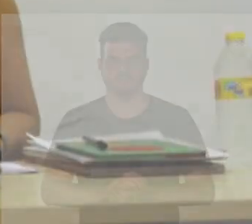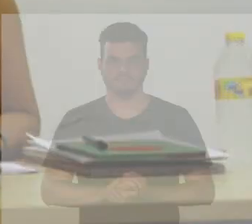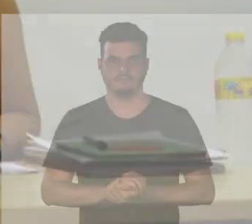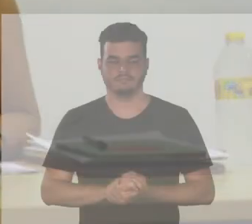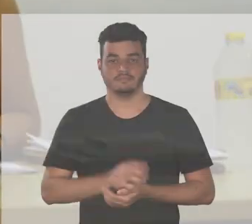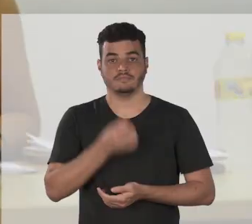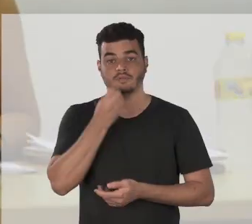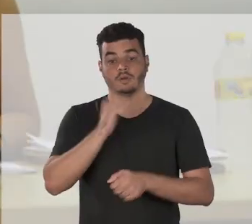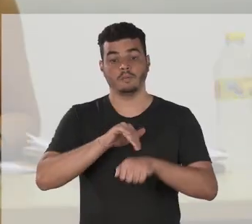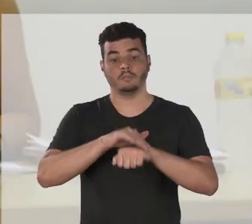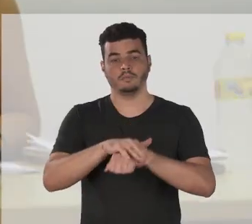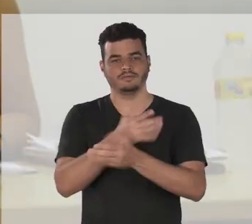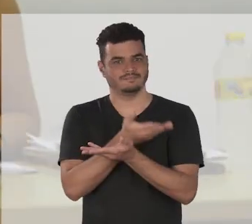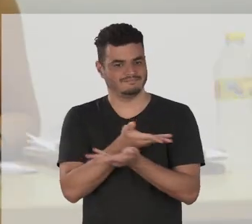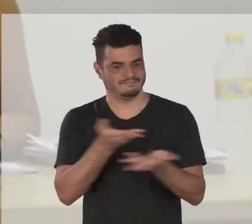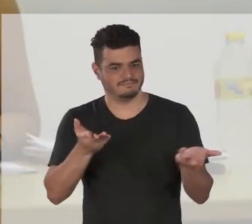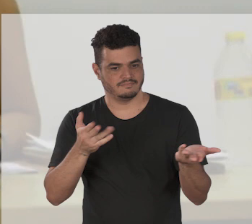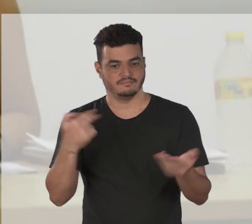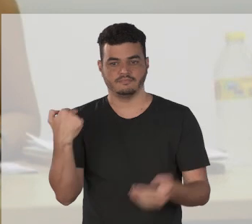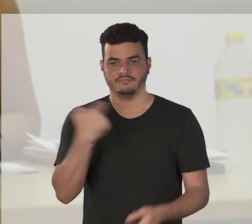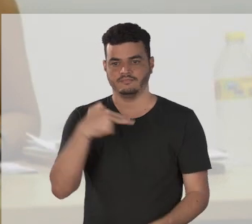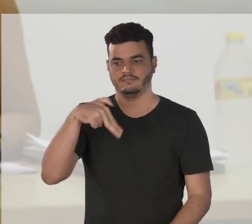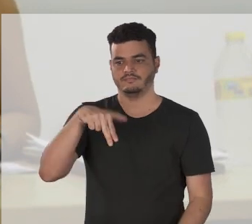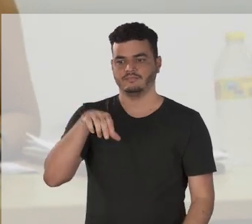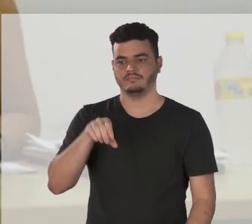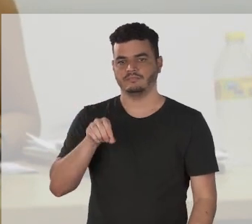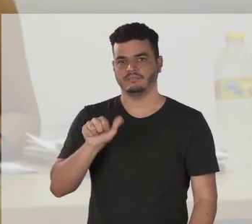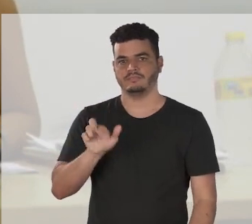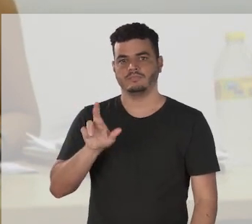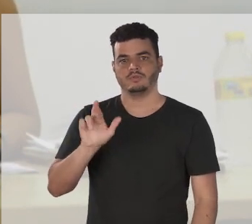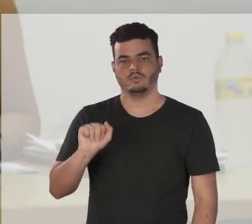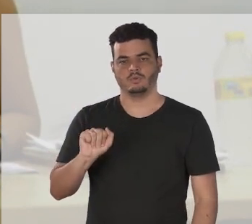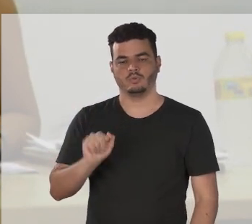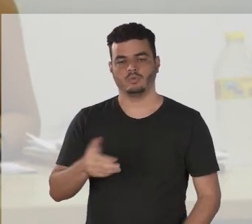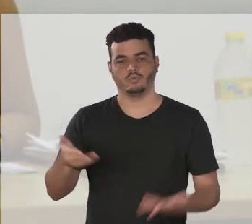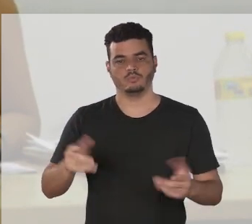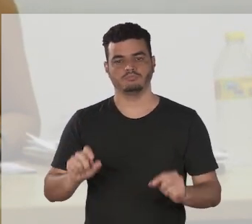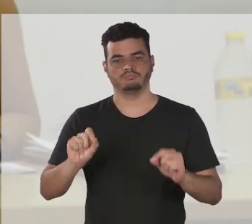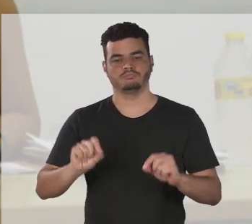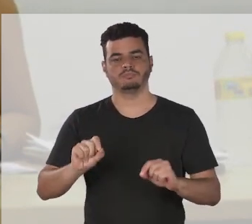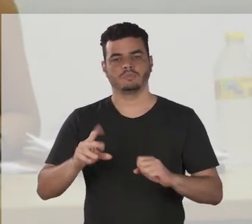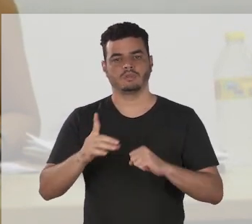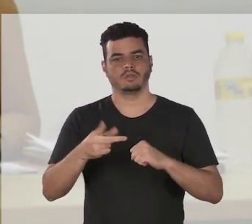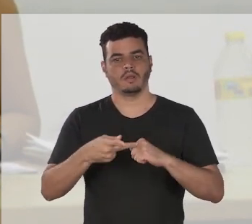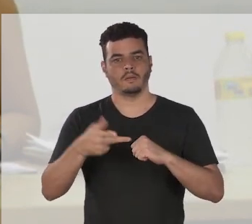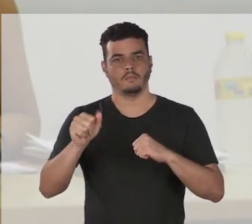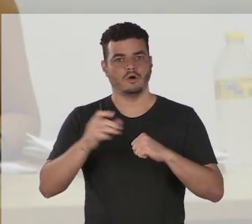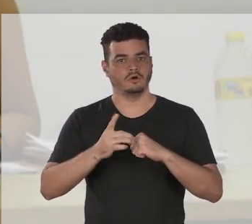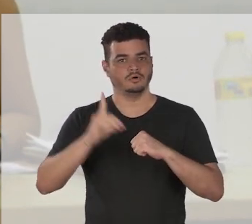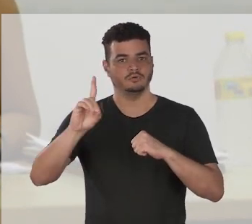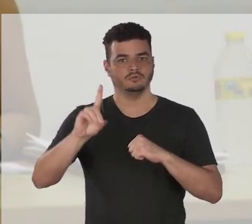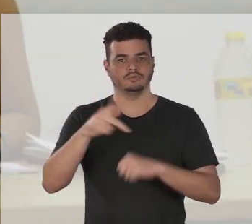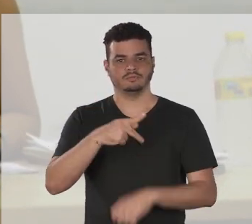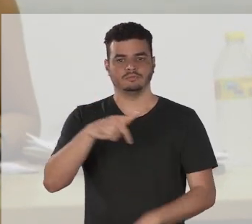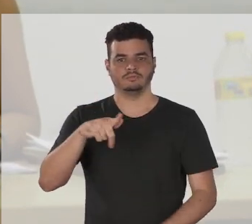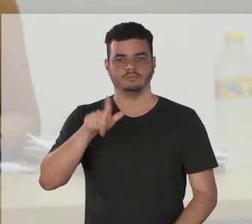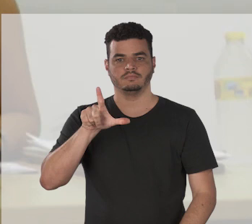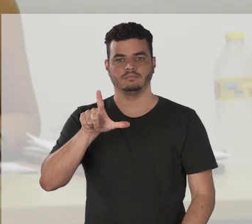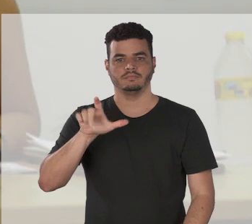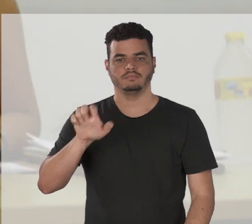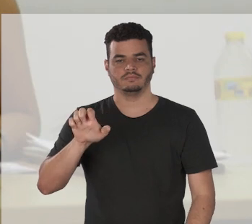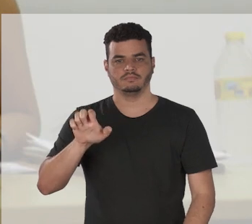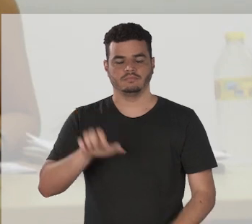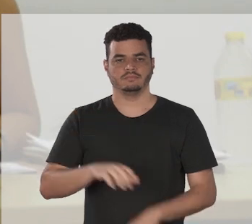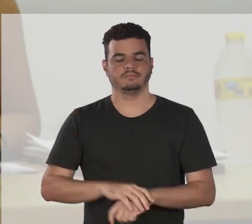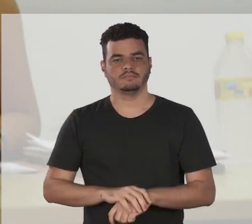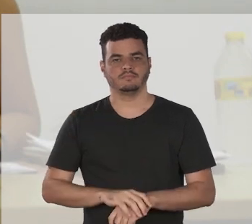Boa noite a todos. Sou Noara Pedrosa Lacerda, pós-doutoranda do PPGLE da UFCG. Hoje, com muita